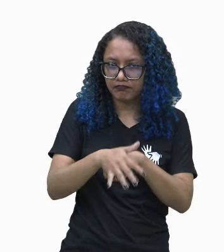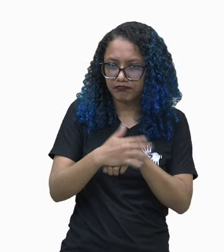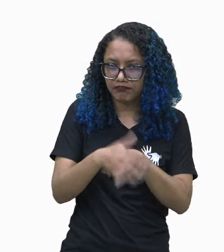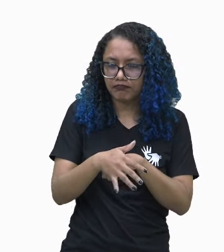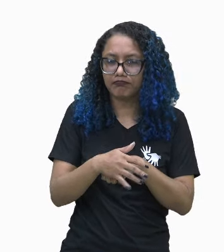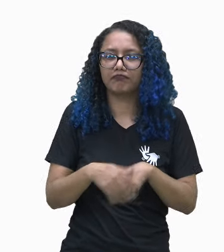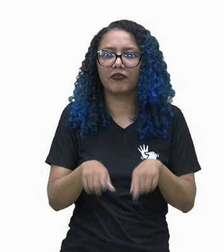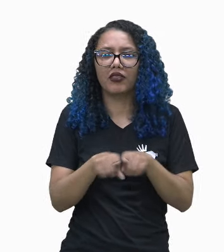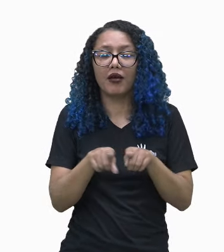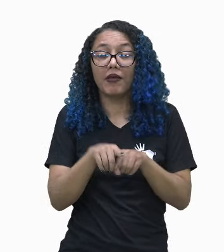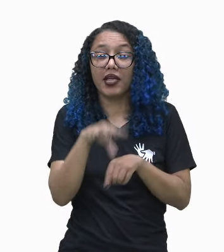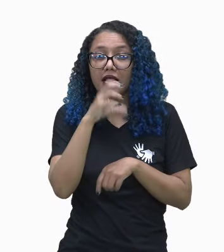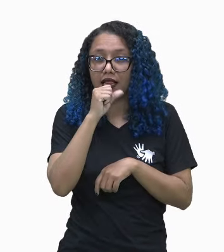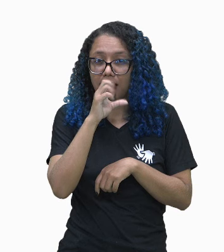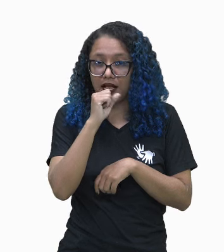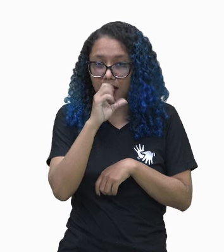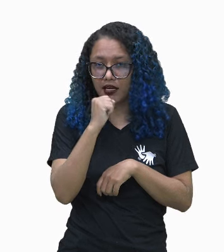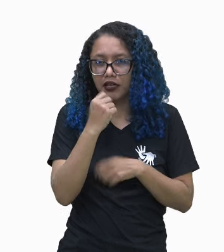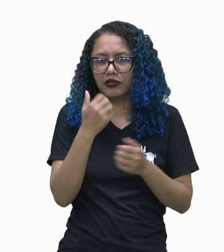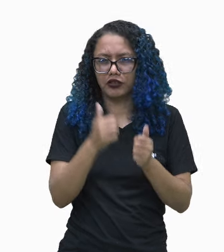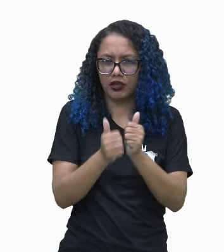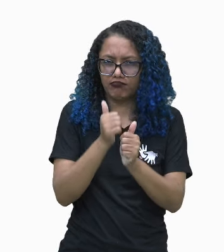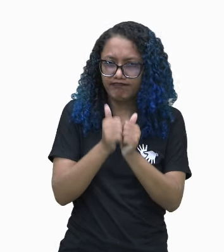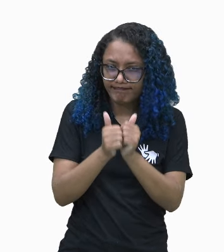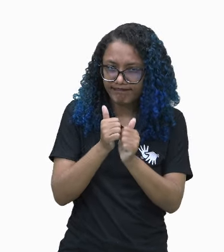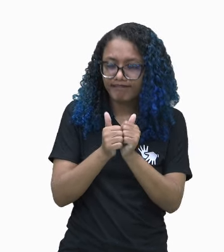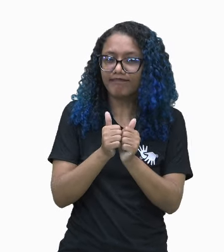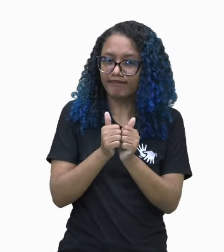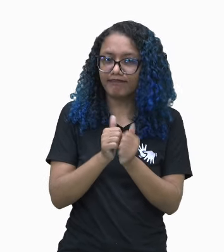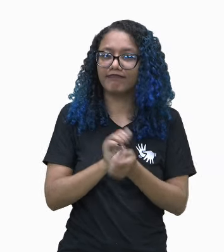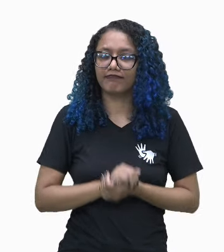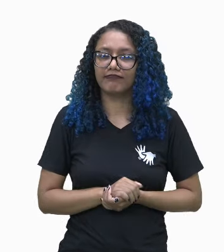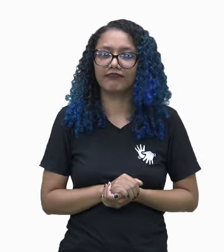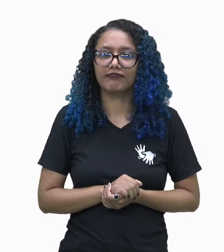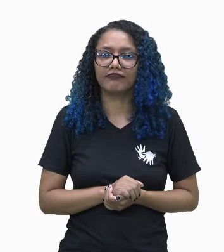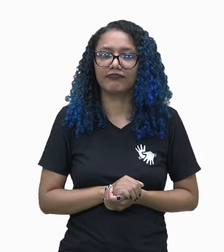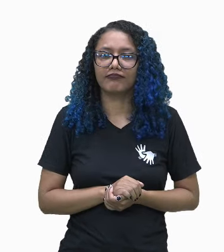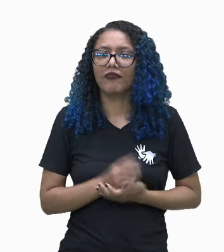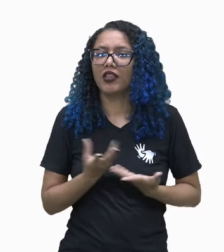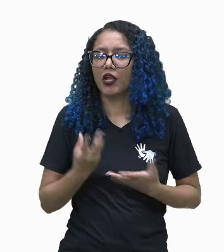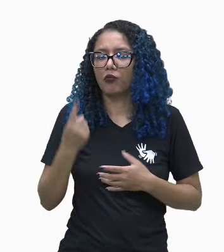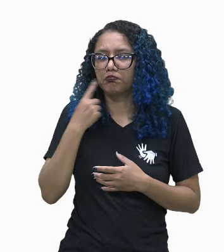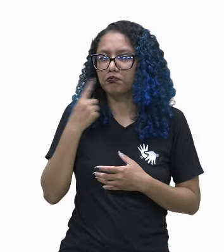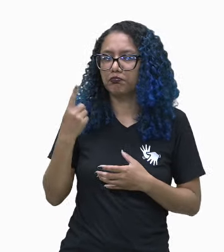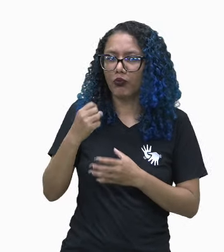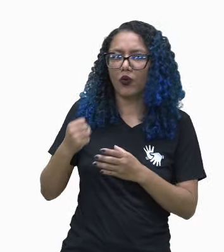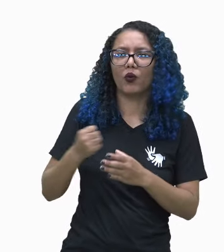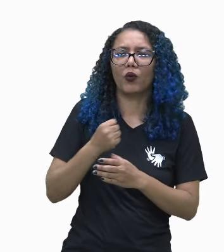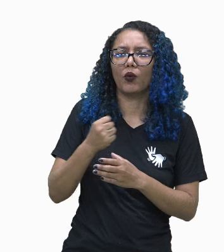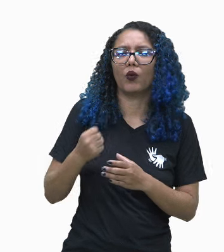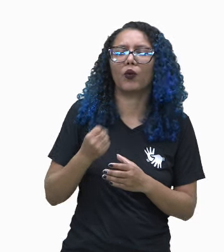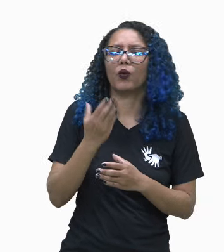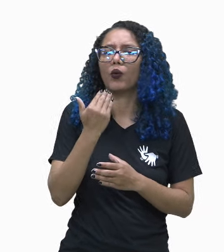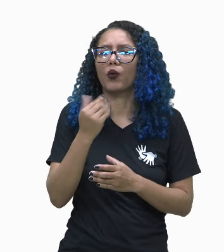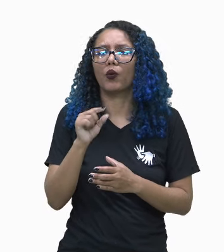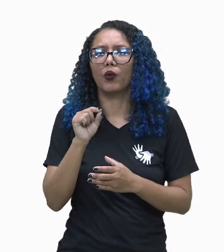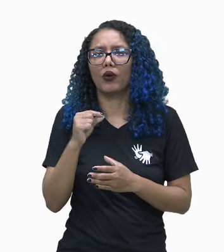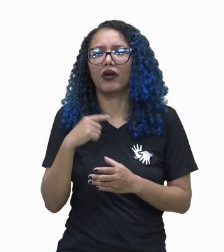a laranja, tem o arroz, tá bom? Então, nessa comida, nós temos ali a absorção